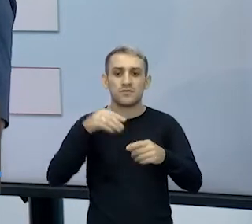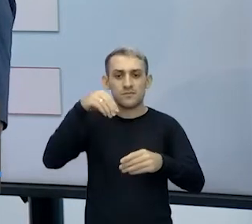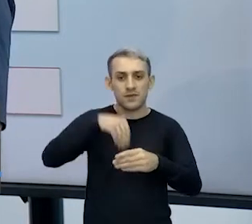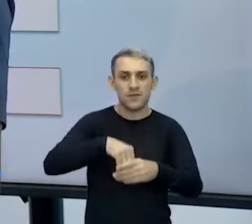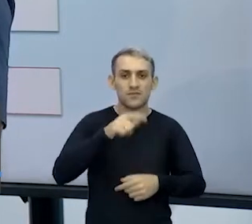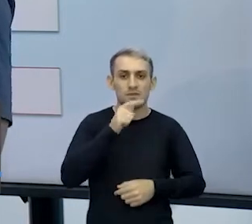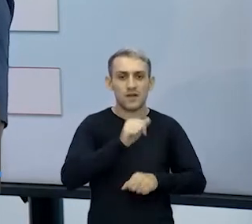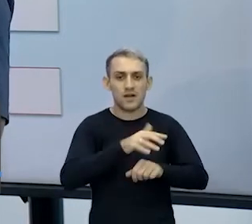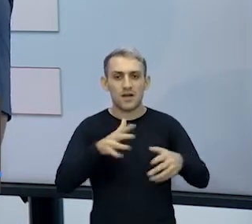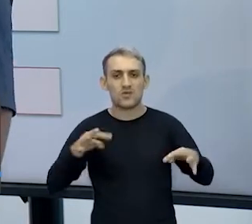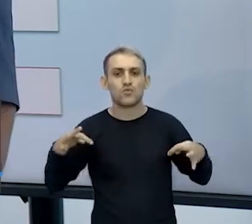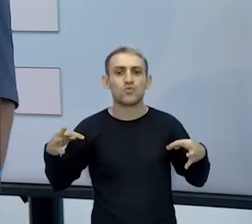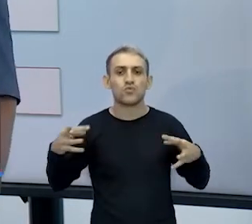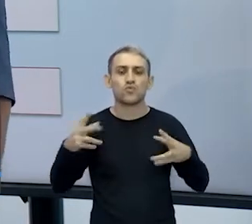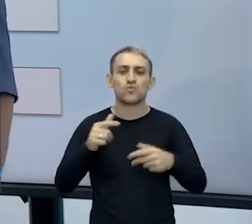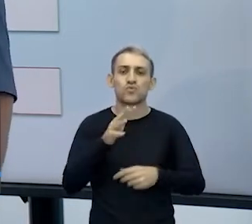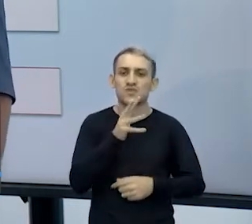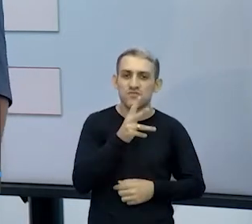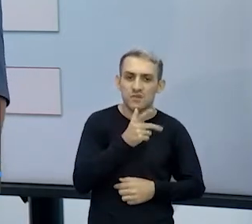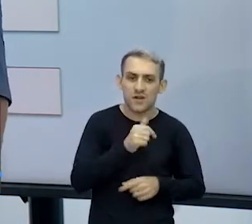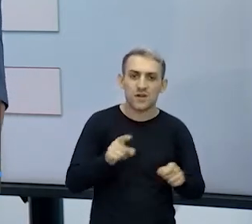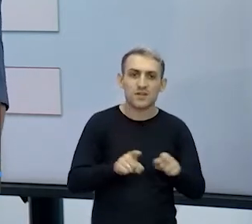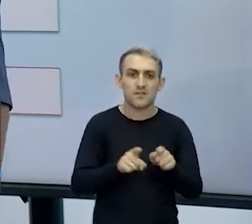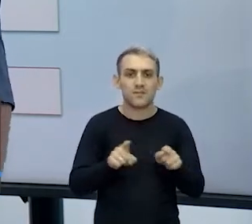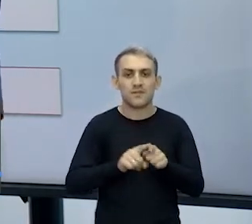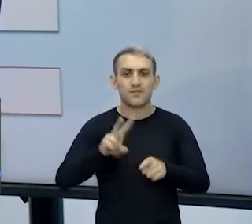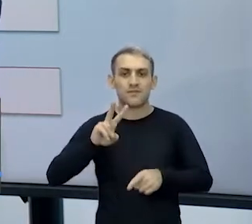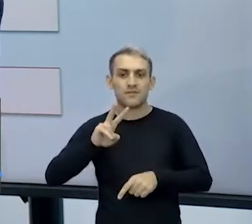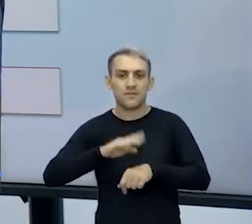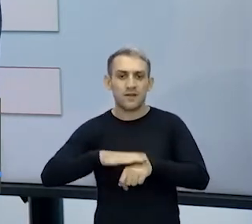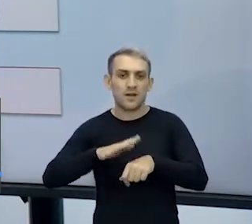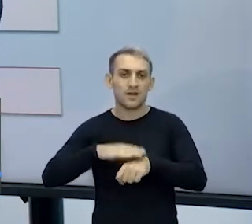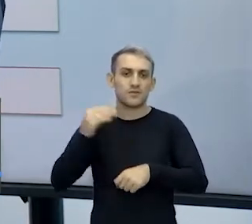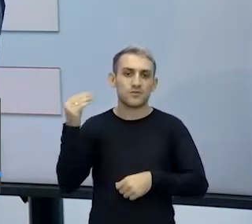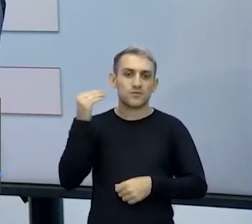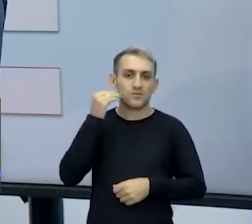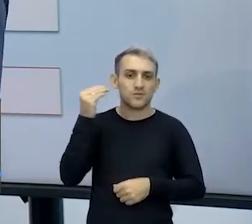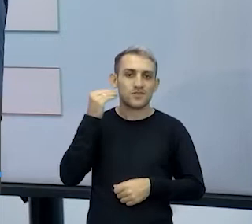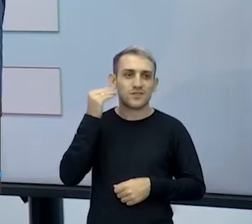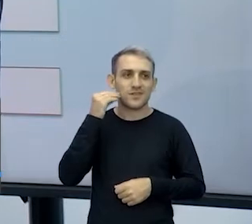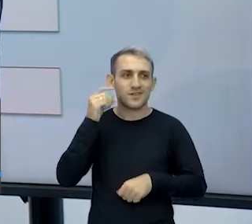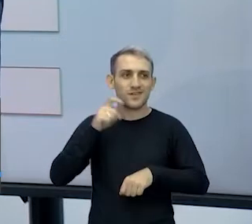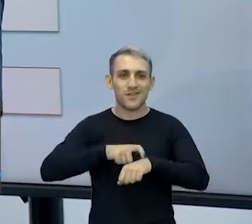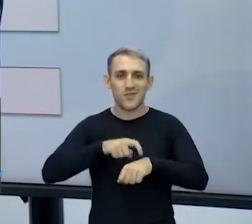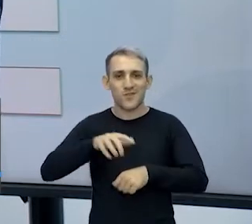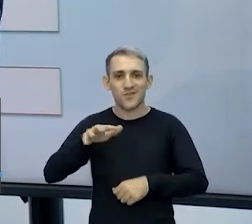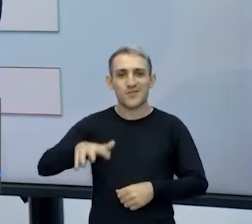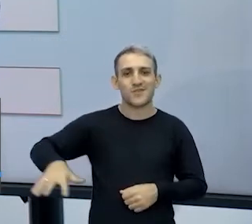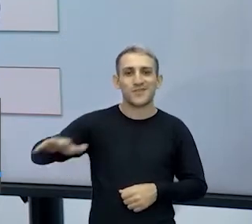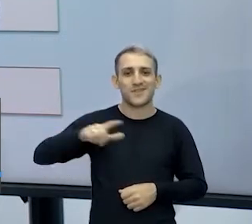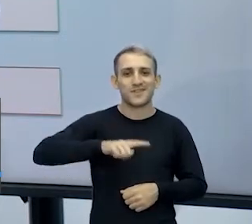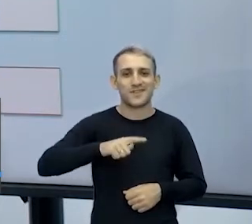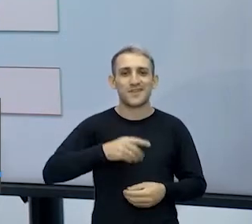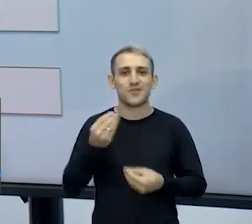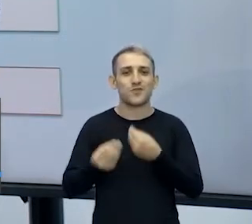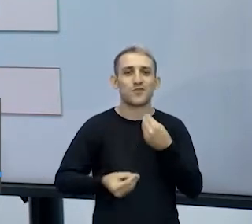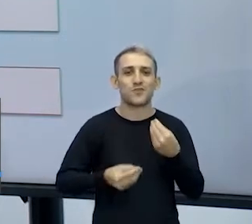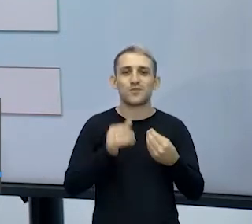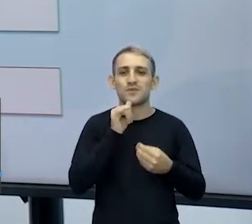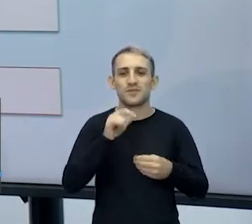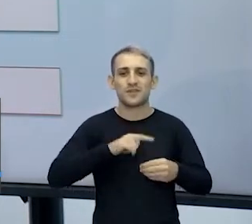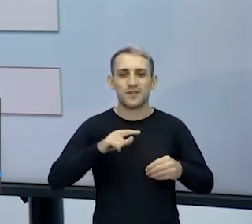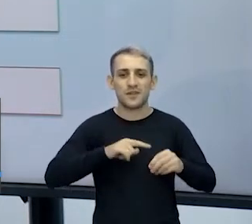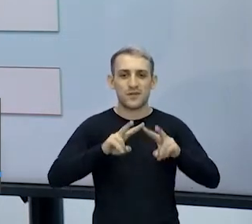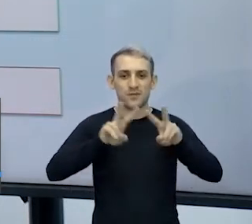mais lento, né? Devido à questão da água. Então eles fazem os testes como você vai. Como lá no espaço a gravidade é zero, também você tem a questão de você se